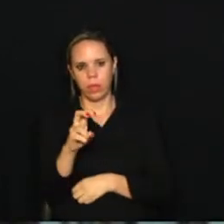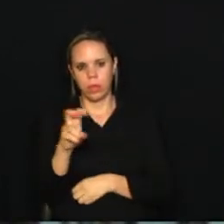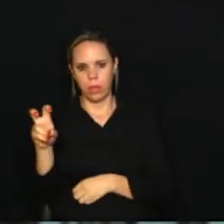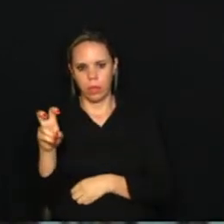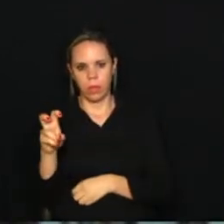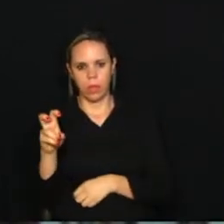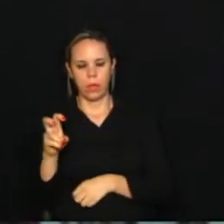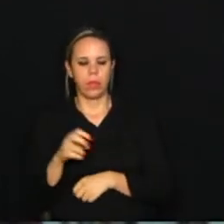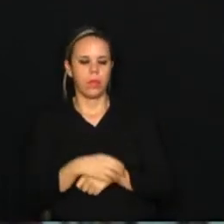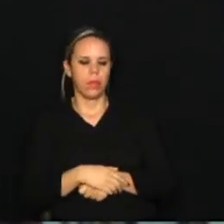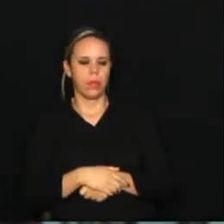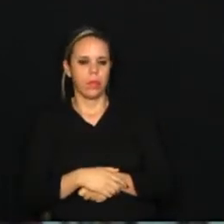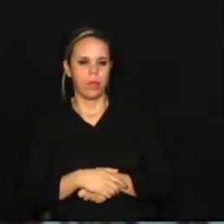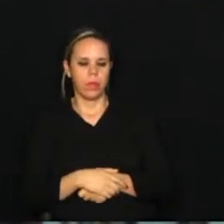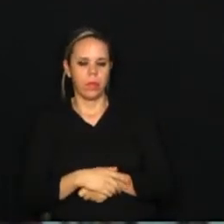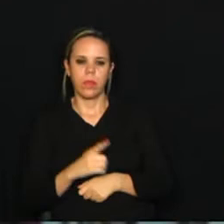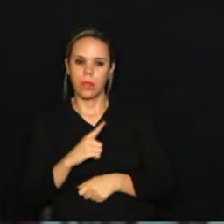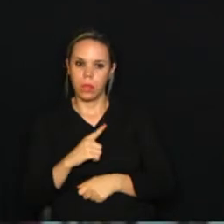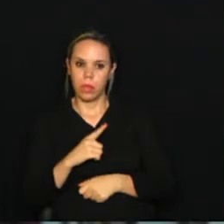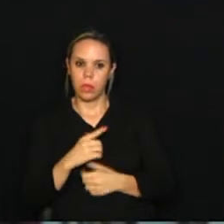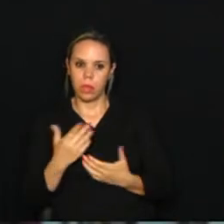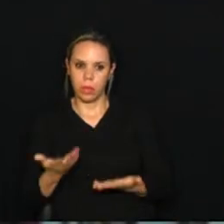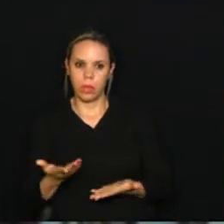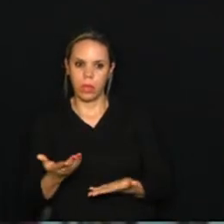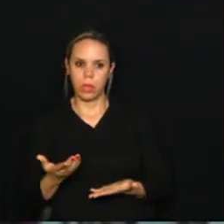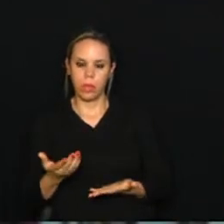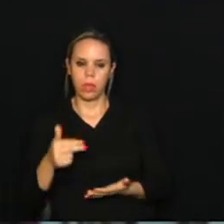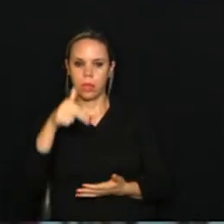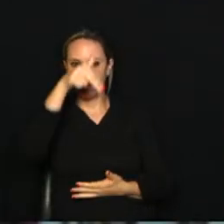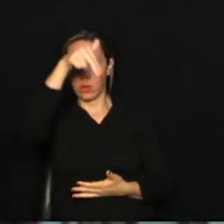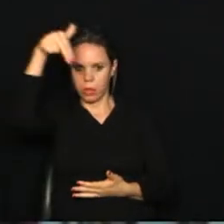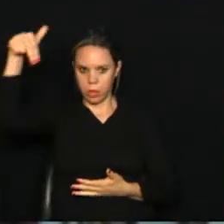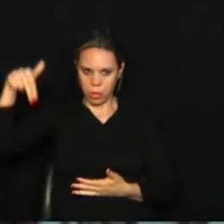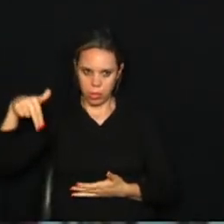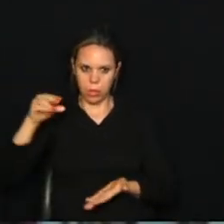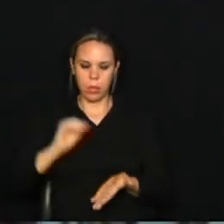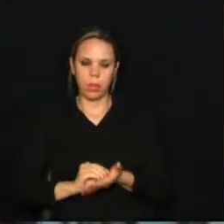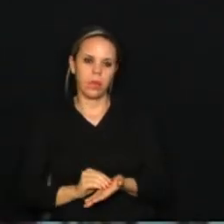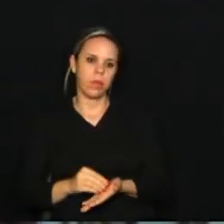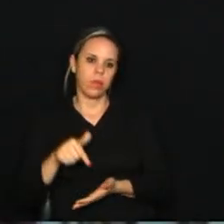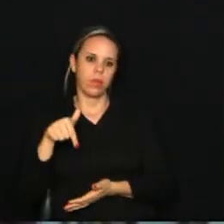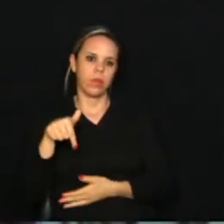2.455. Nós temos na região noroeste um déficit de